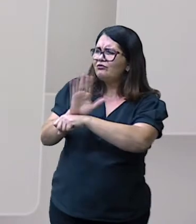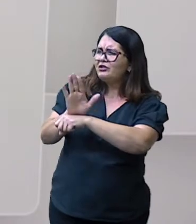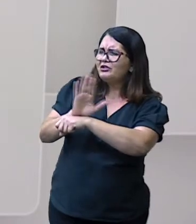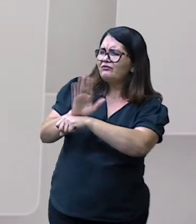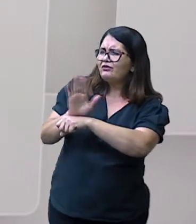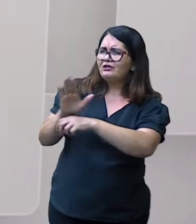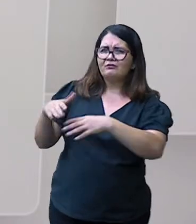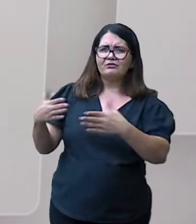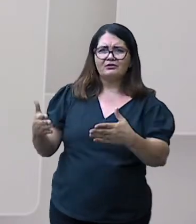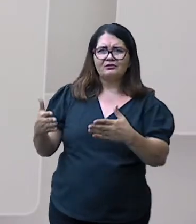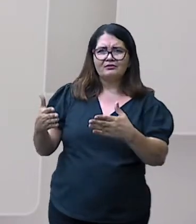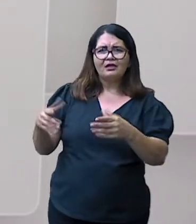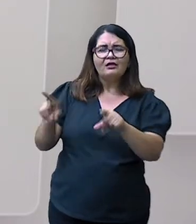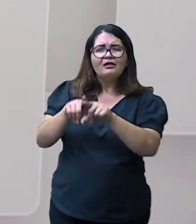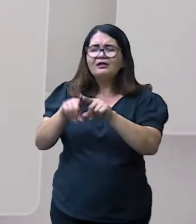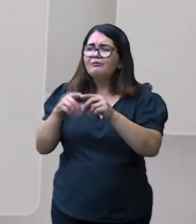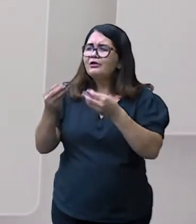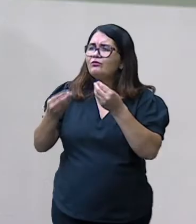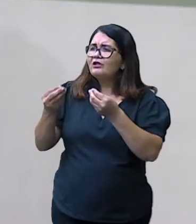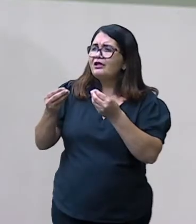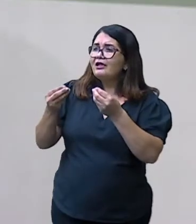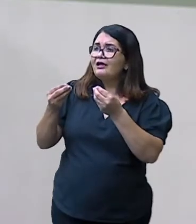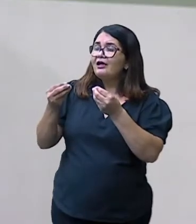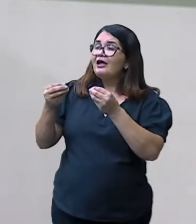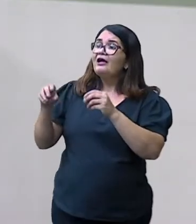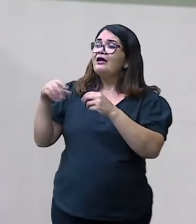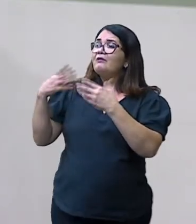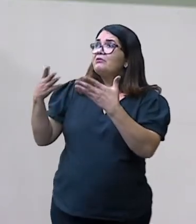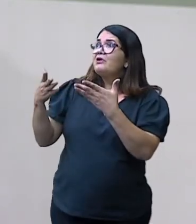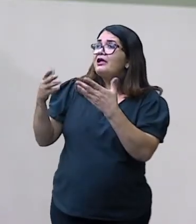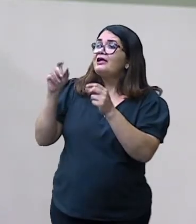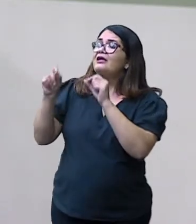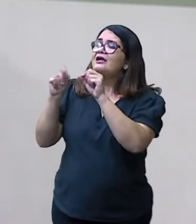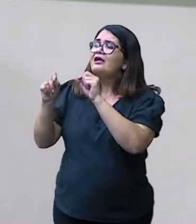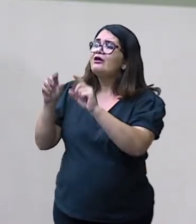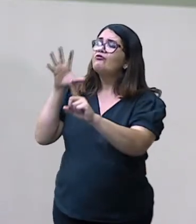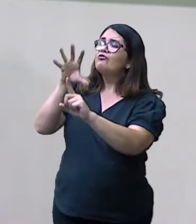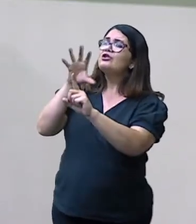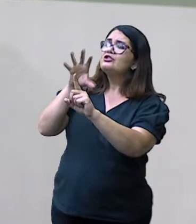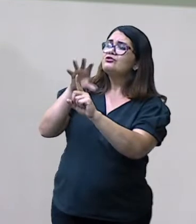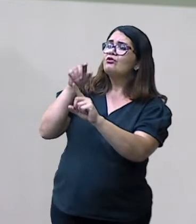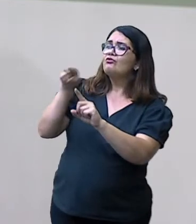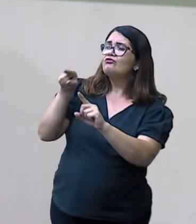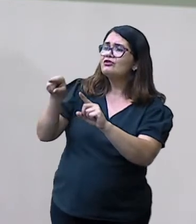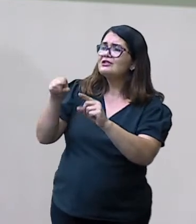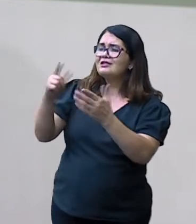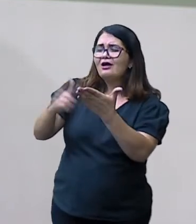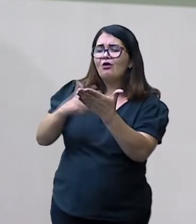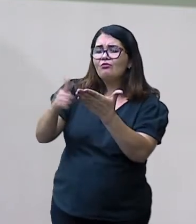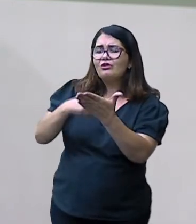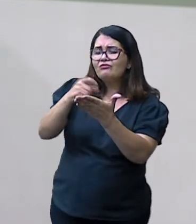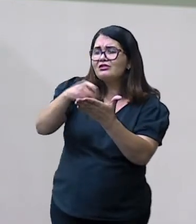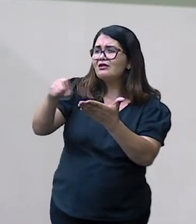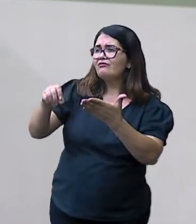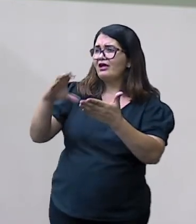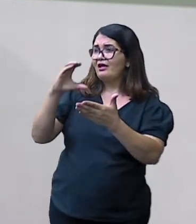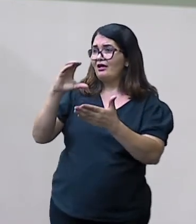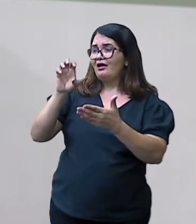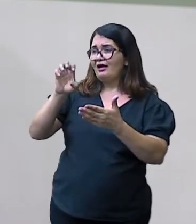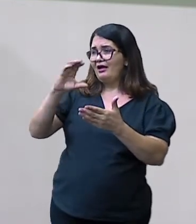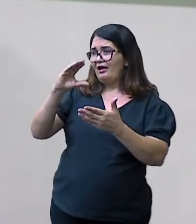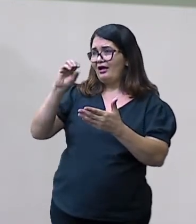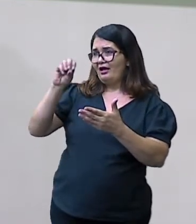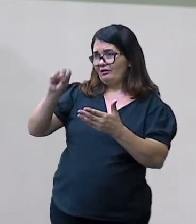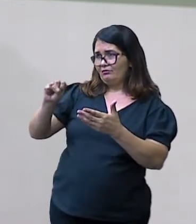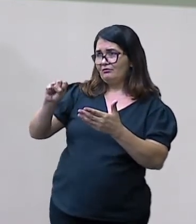livro, Ecos de Outras Eras? É o seguinte, o Serginho, meu neto, filho do Marral, ele estava fazendo um trabalho